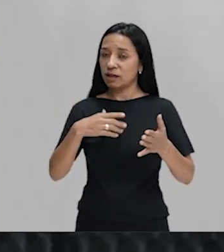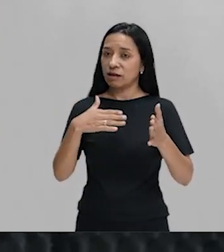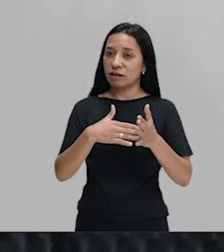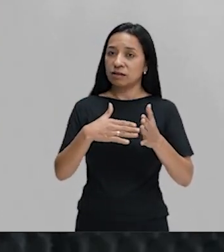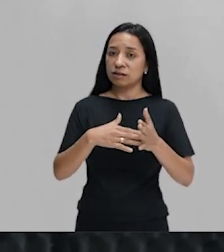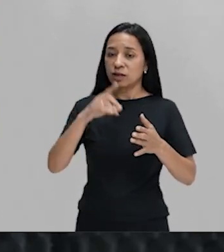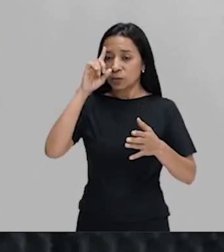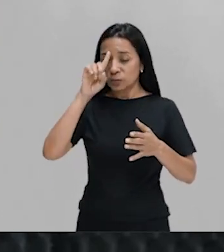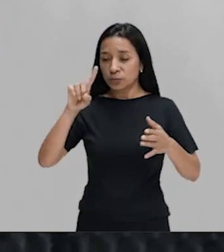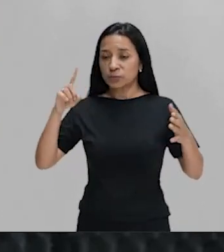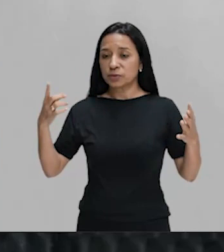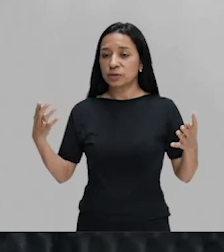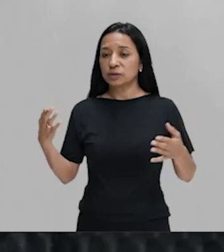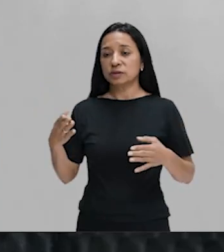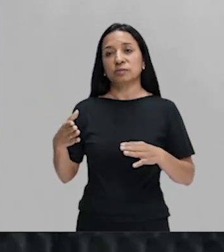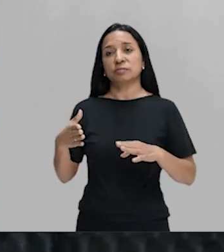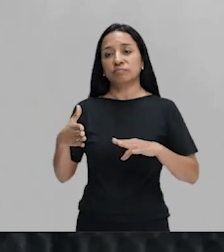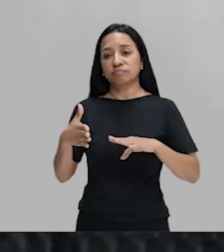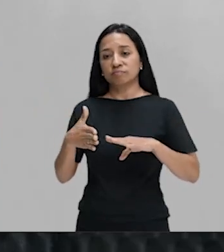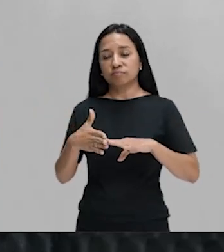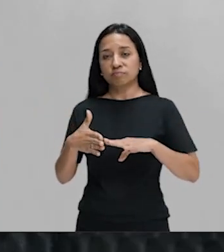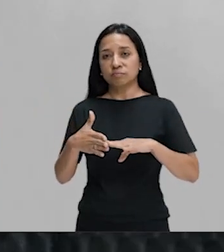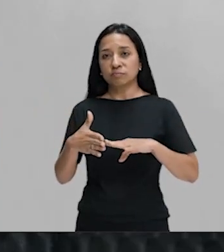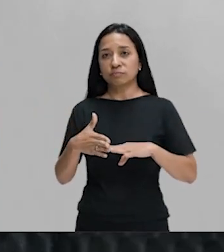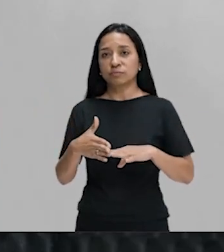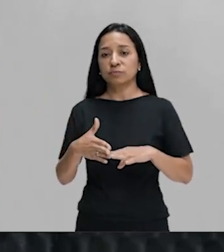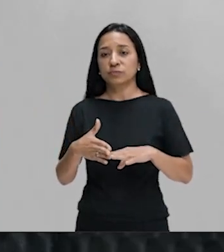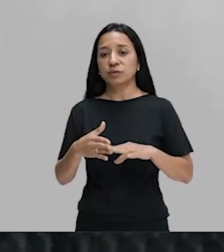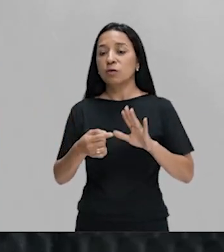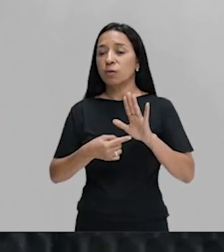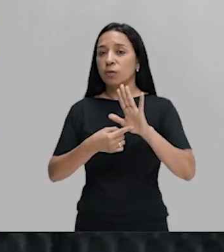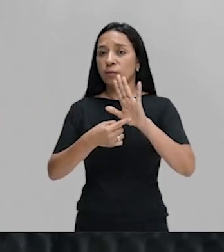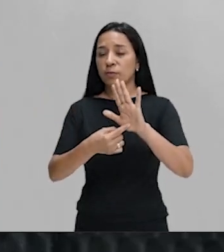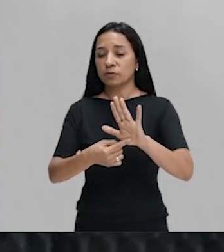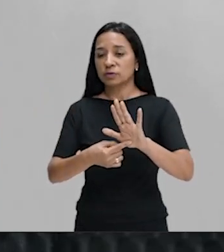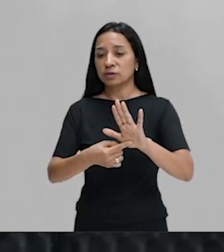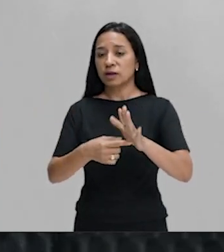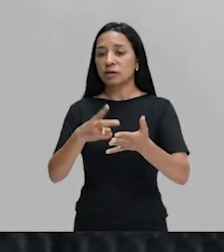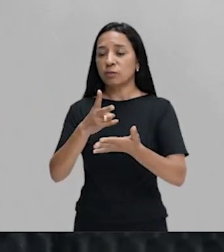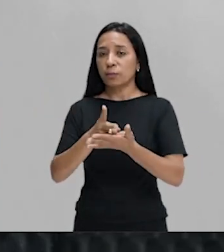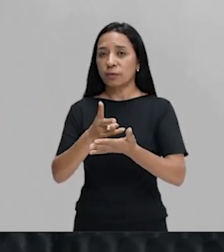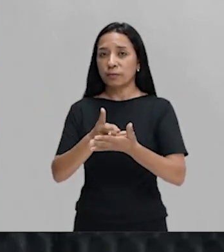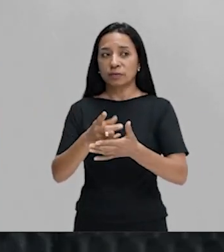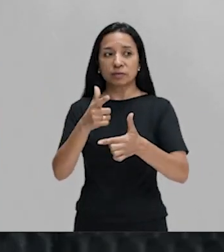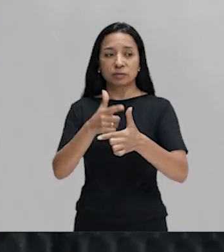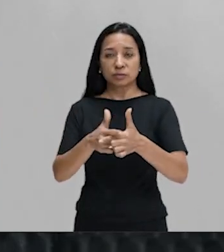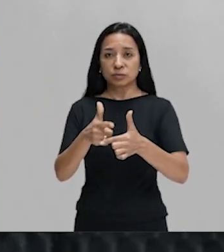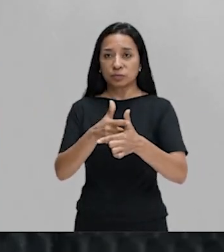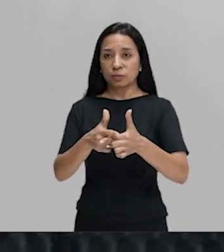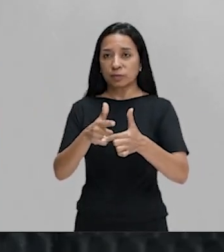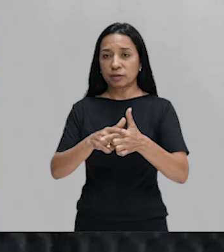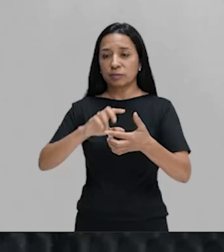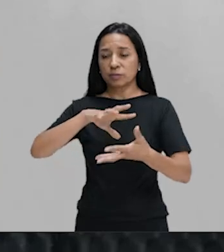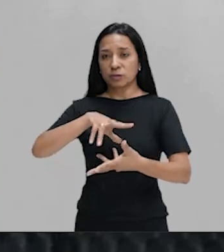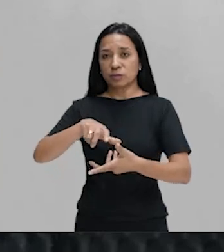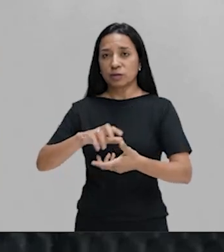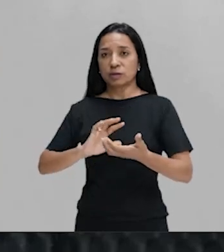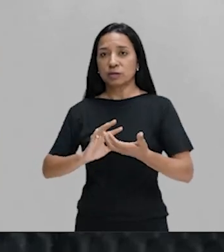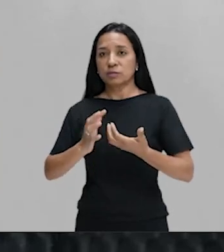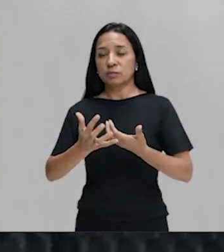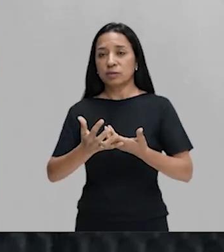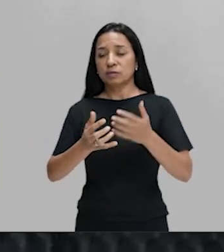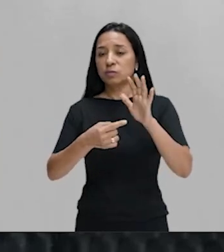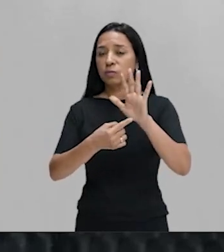dessa permanência conflituosa, essa permanência de conflitos no Oriente Médio, nós